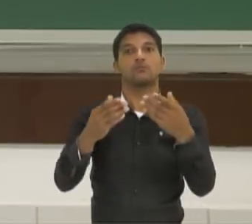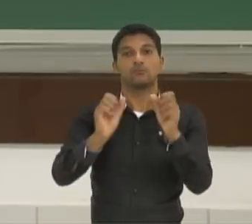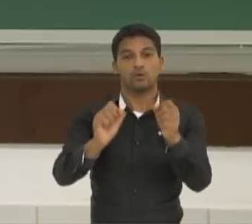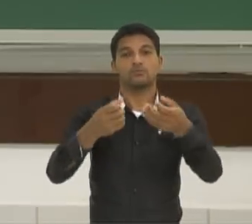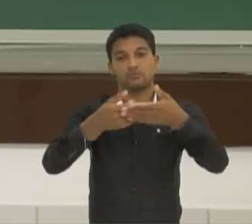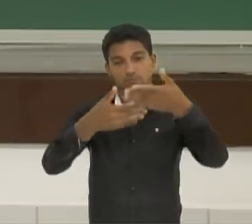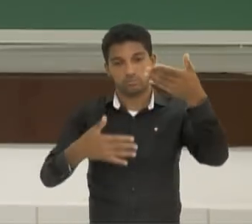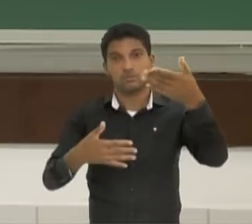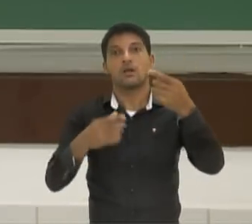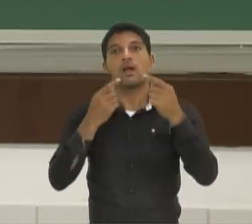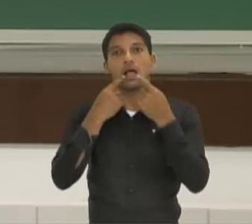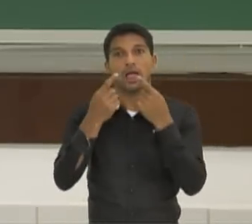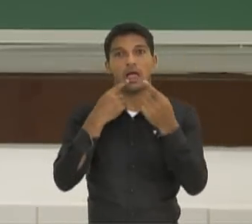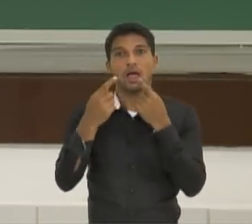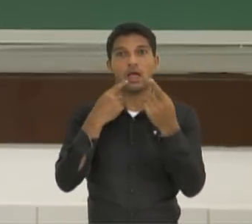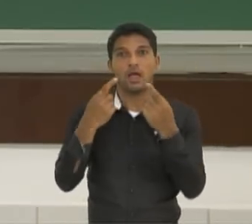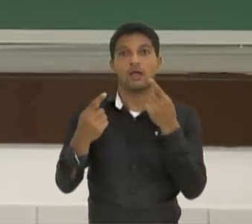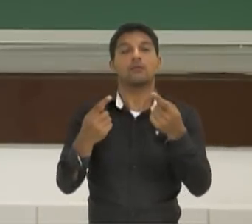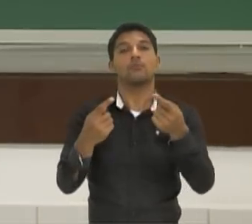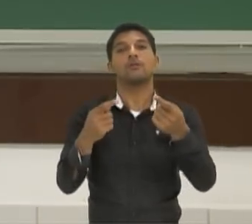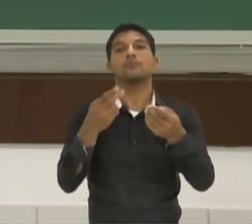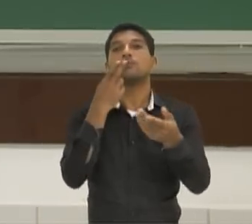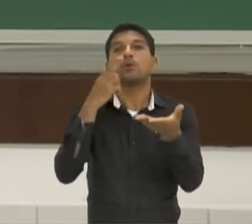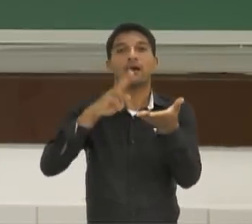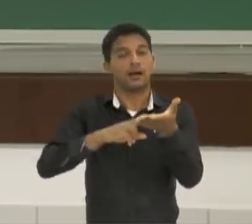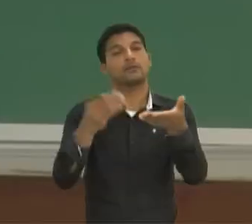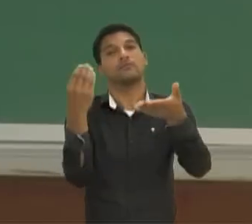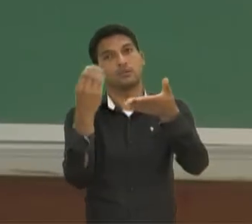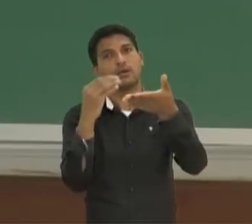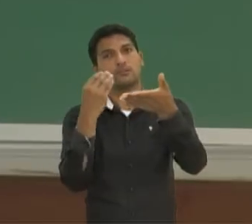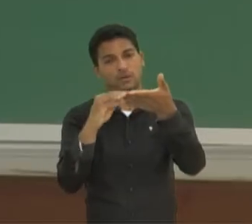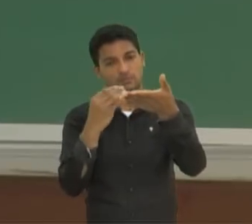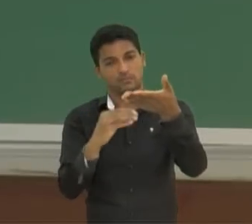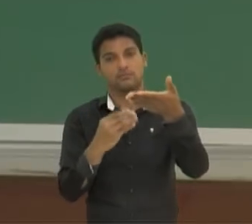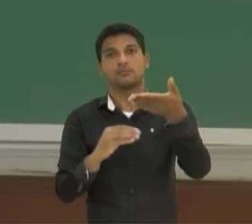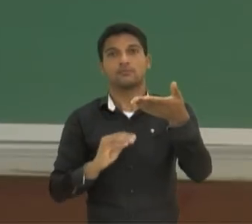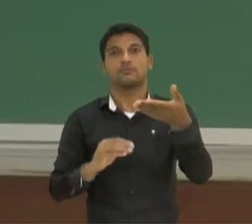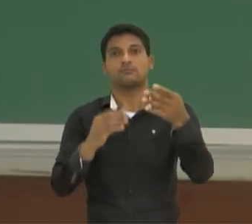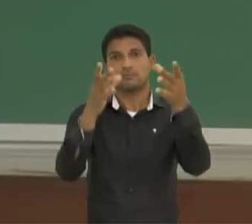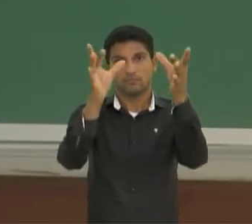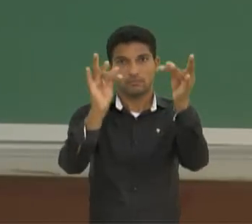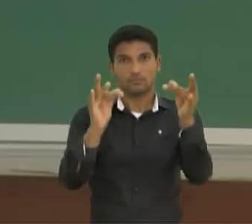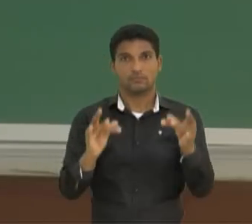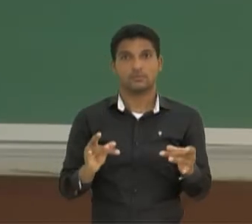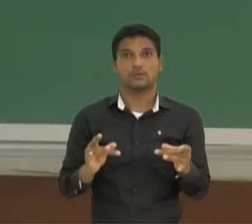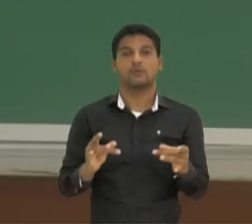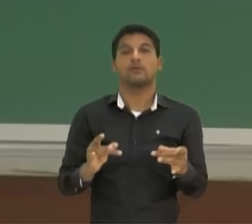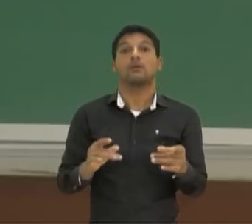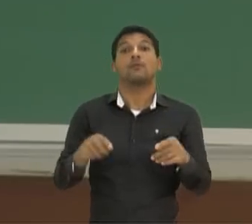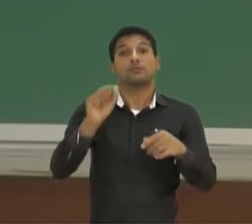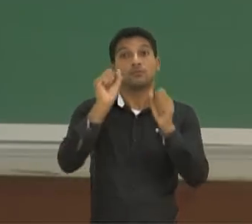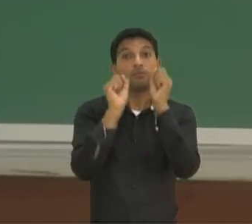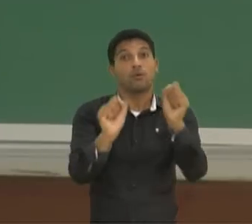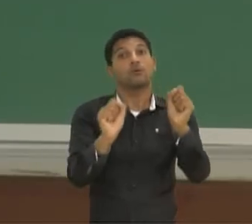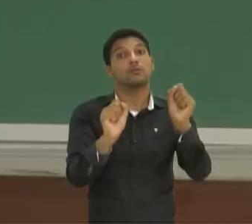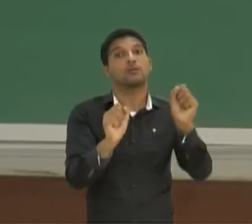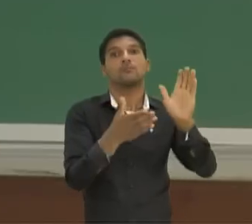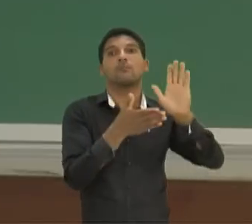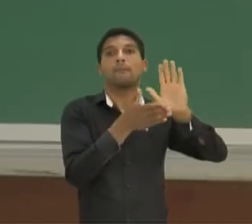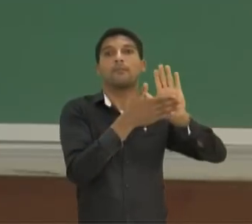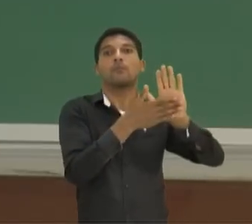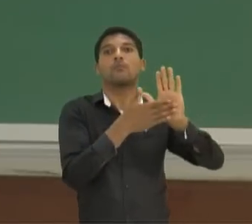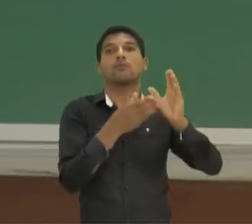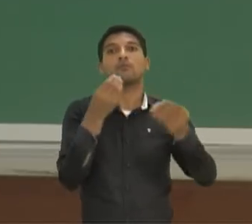são elementos que podem estar na carta. Então, no final, qual é a minha expectativa? Como que eu proponho também a solução do problema? Né? Isso